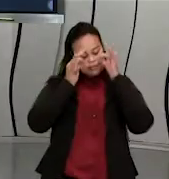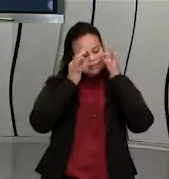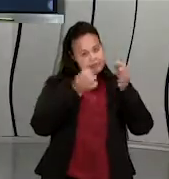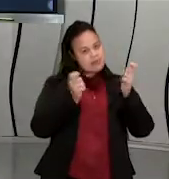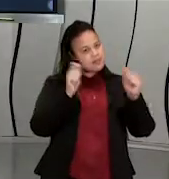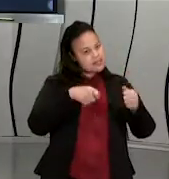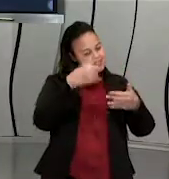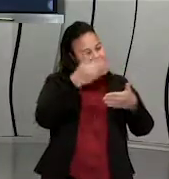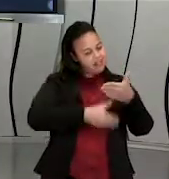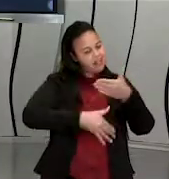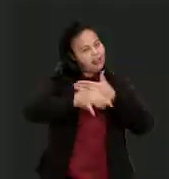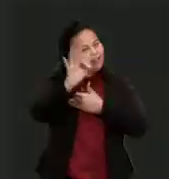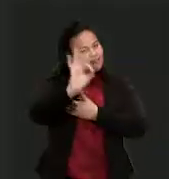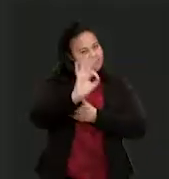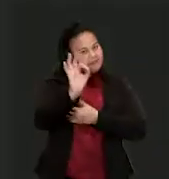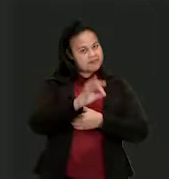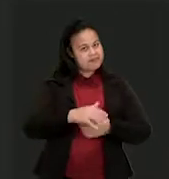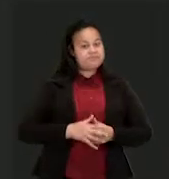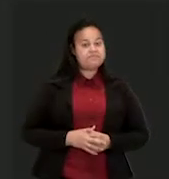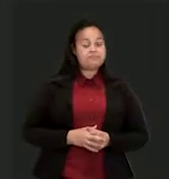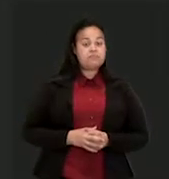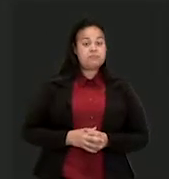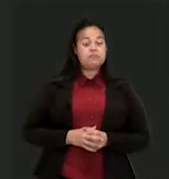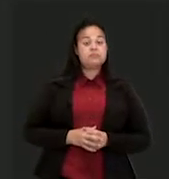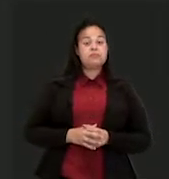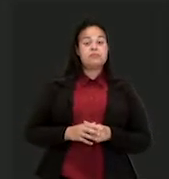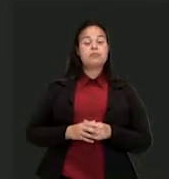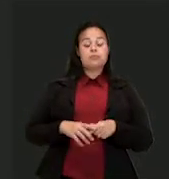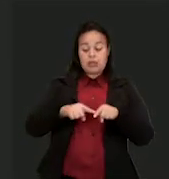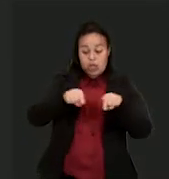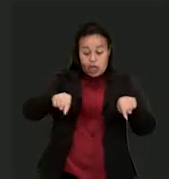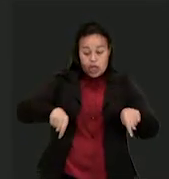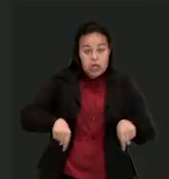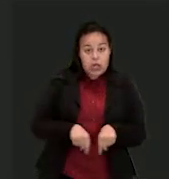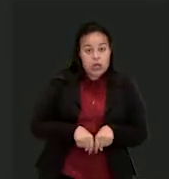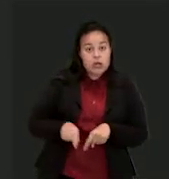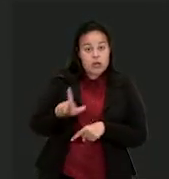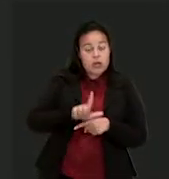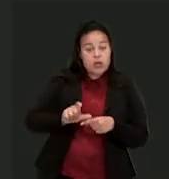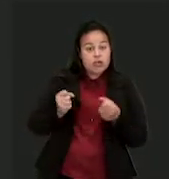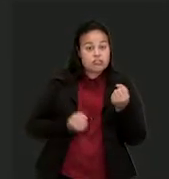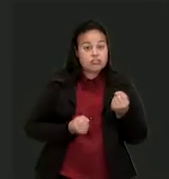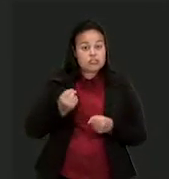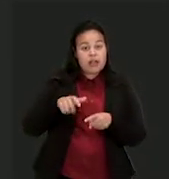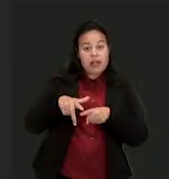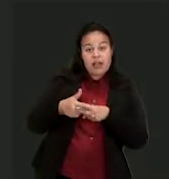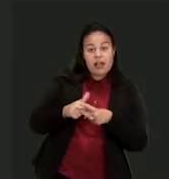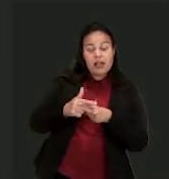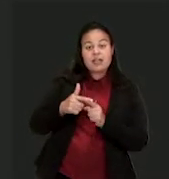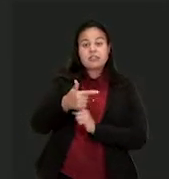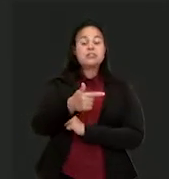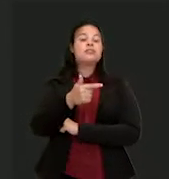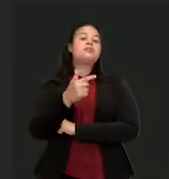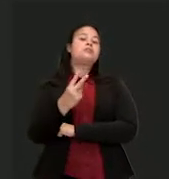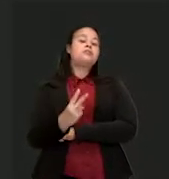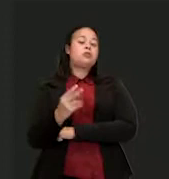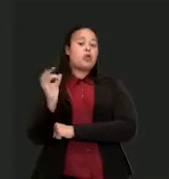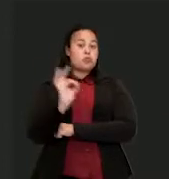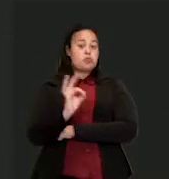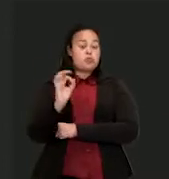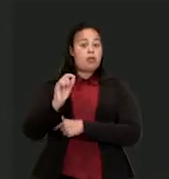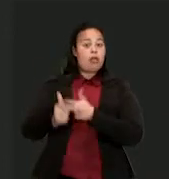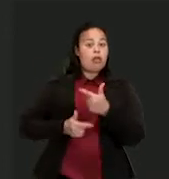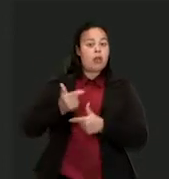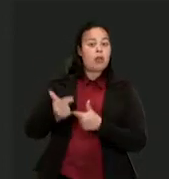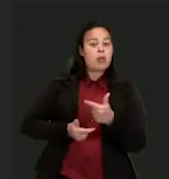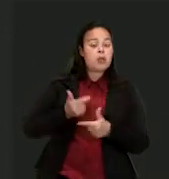vamos lá. Uma montadora de carro no ano passado direcionou 72% de sua produção de carros